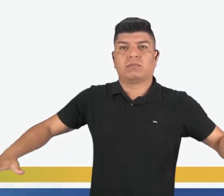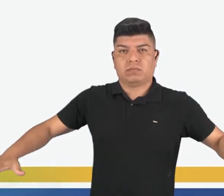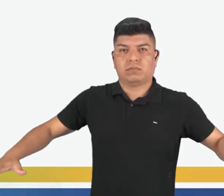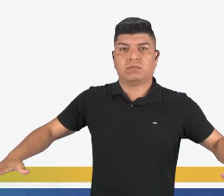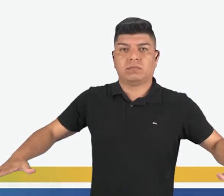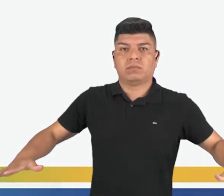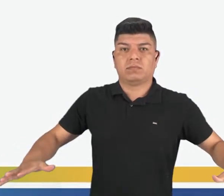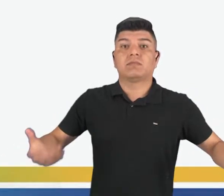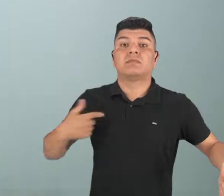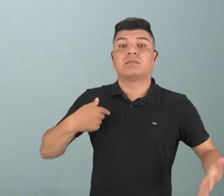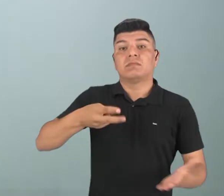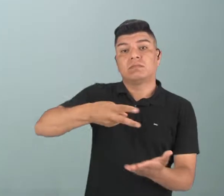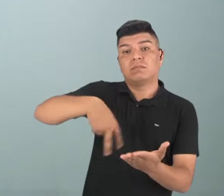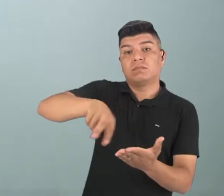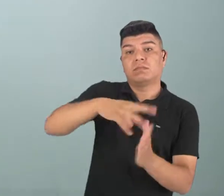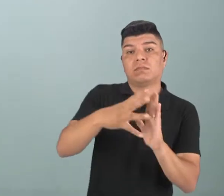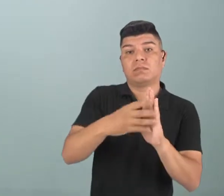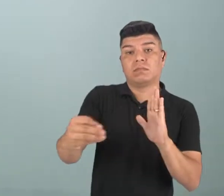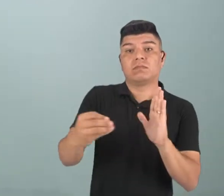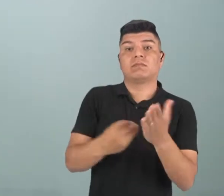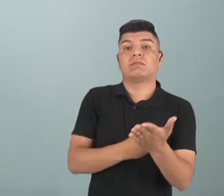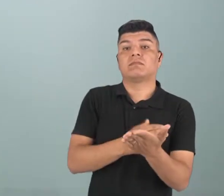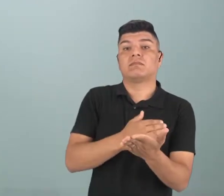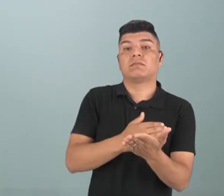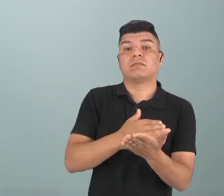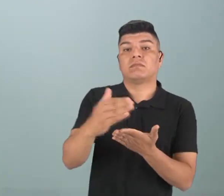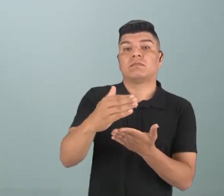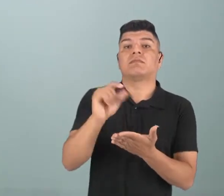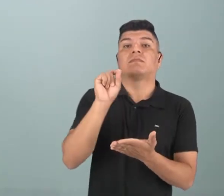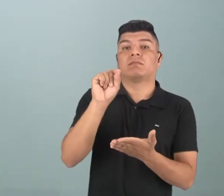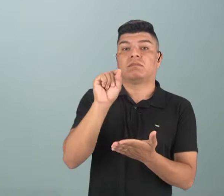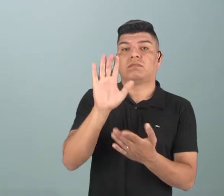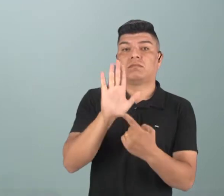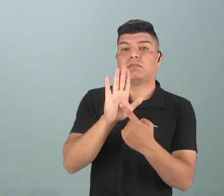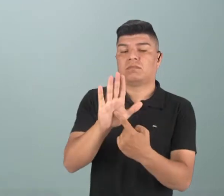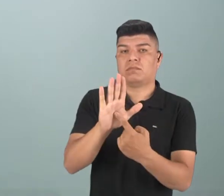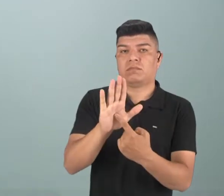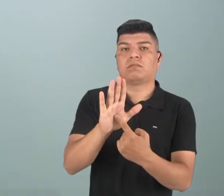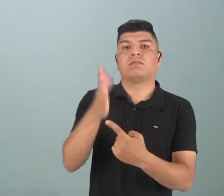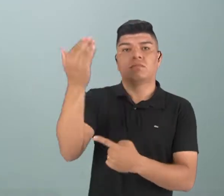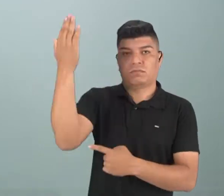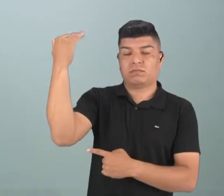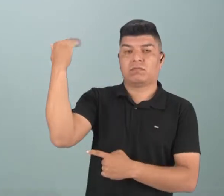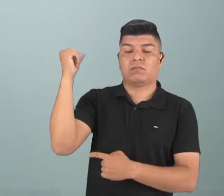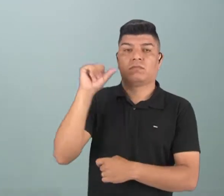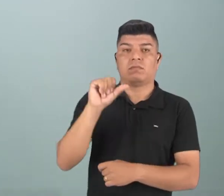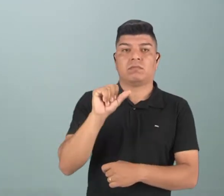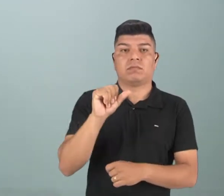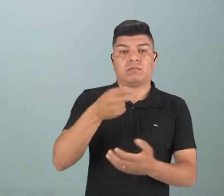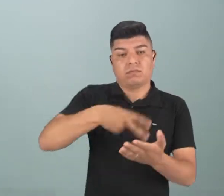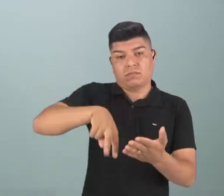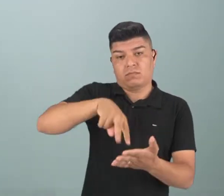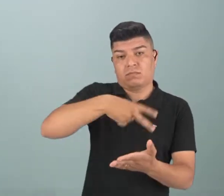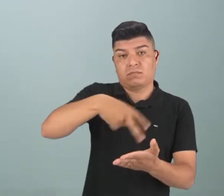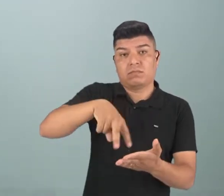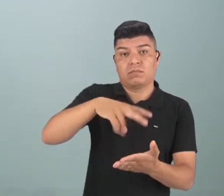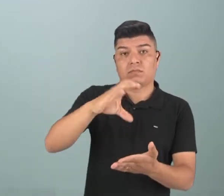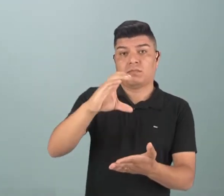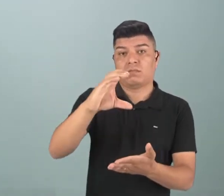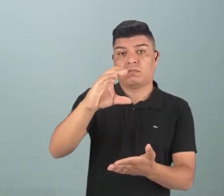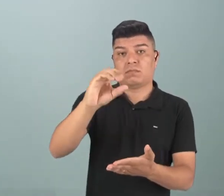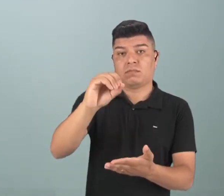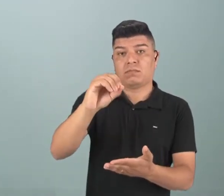as coreografias, gente, começaram a ser estabelecidas nessa época. Então a dança da corte, eles